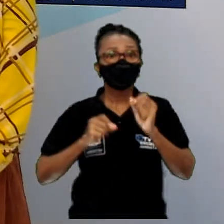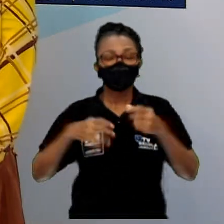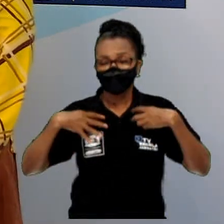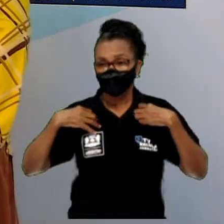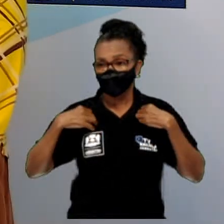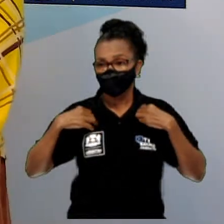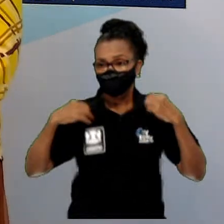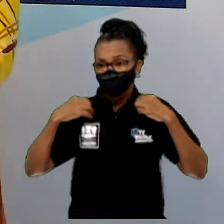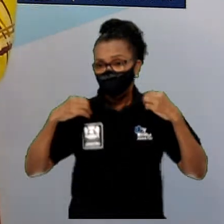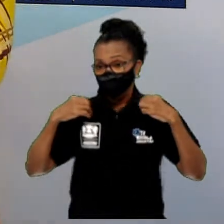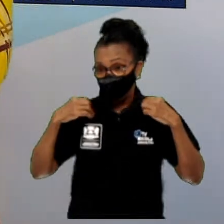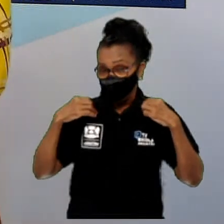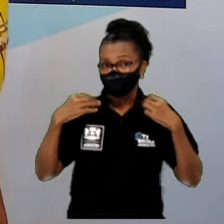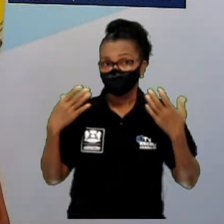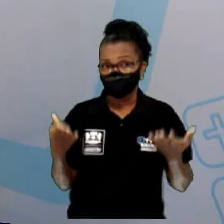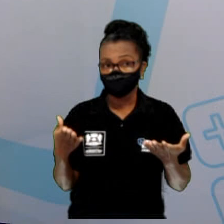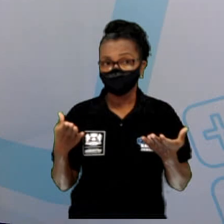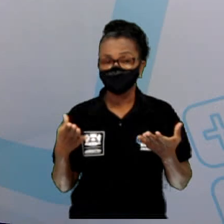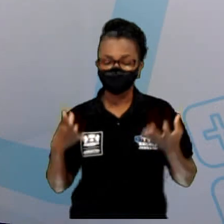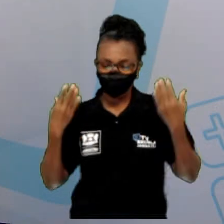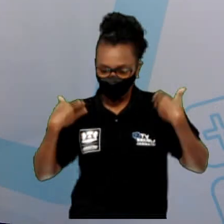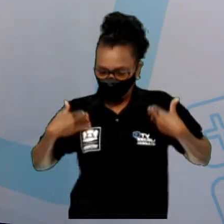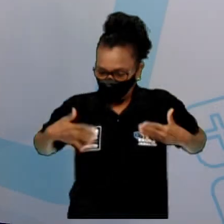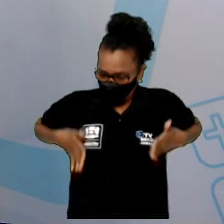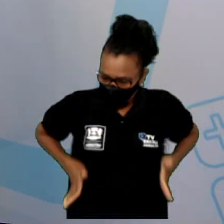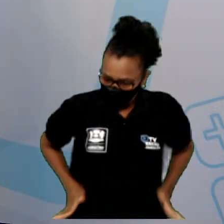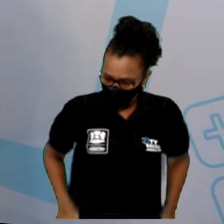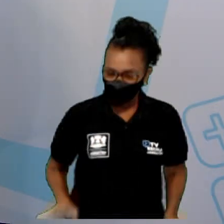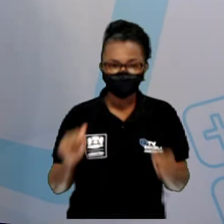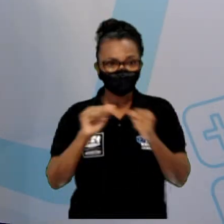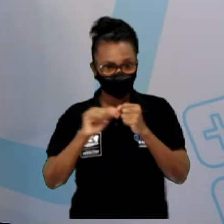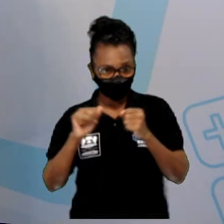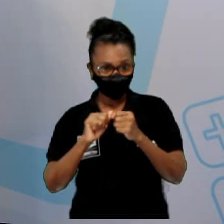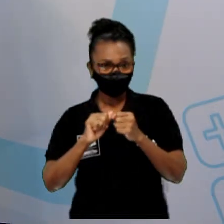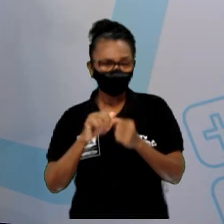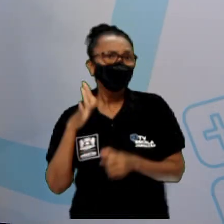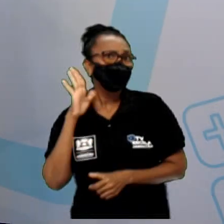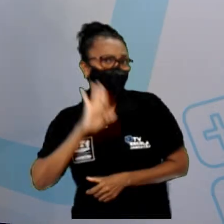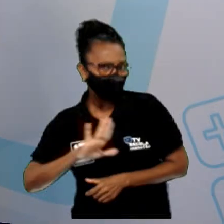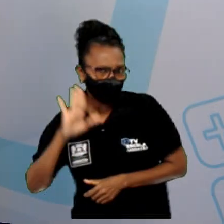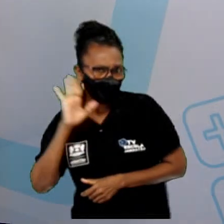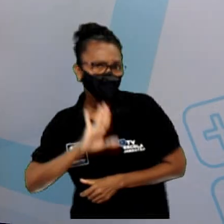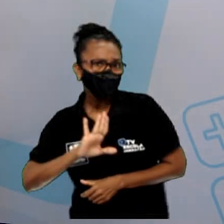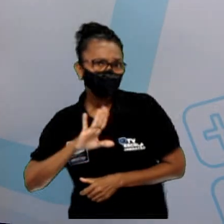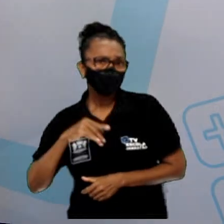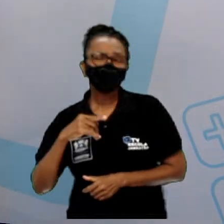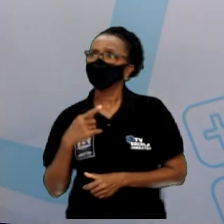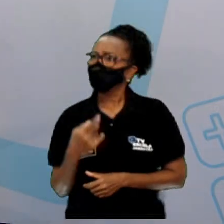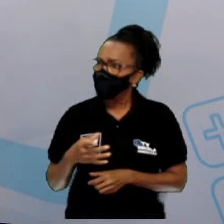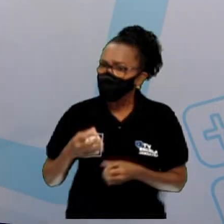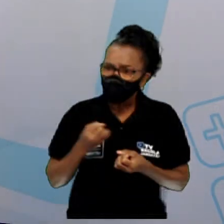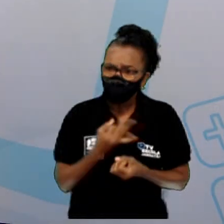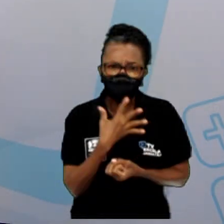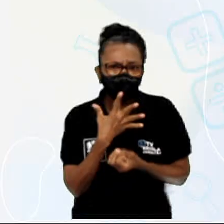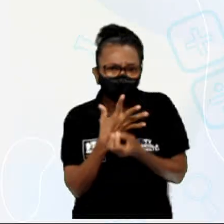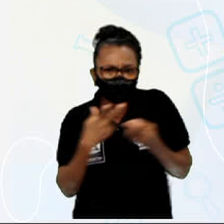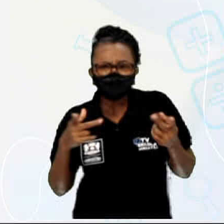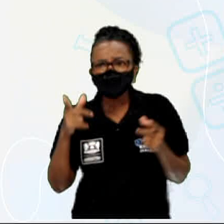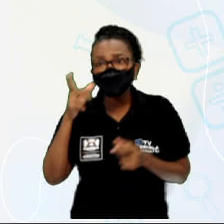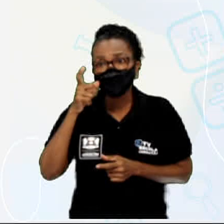Tecidos. Dos tecidos fazer vestidos. Olha que legal, quantas coisas interessantes a gente tem descoberto, não